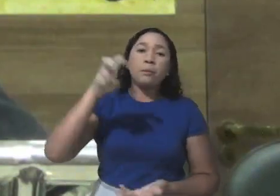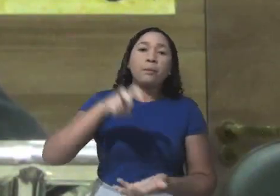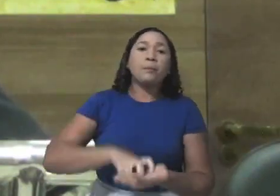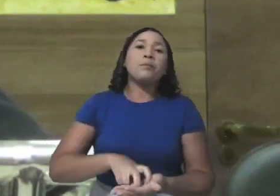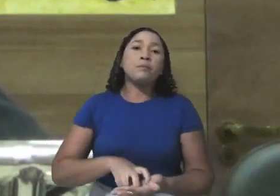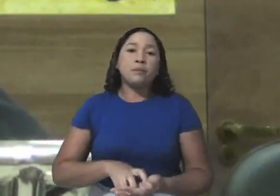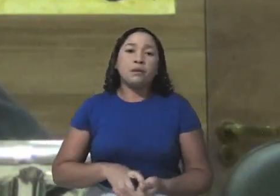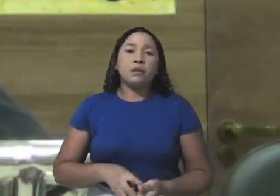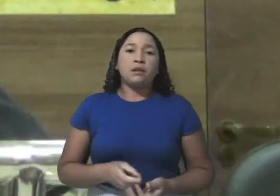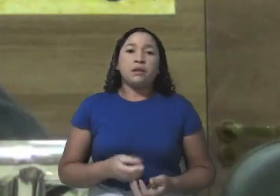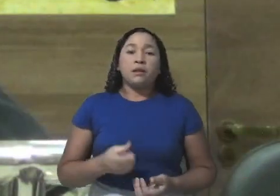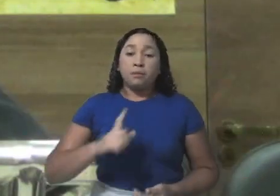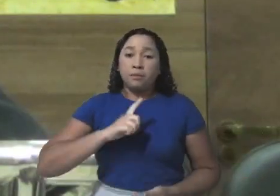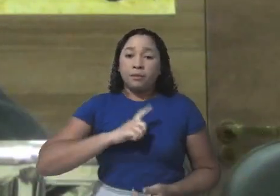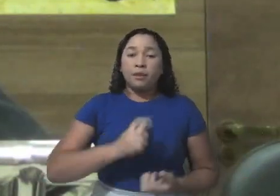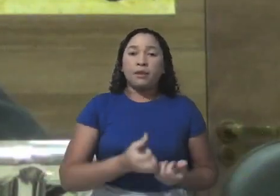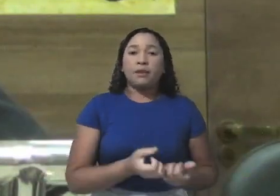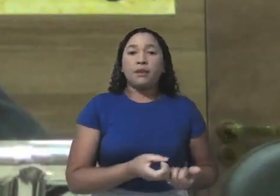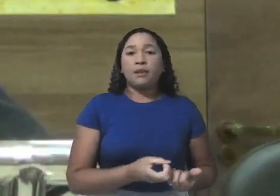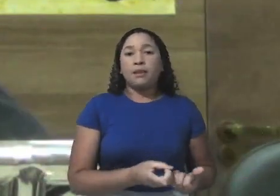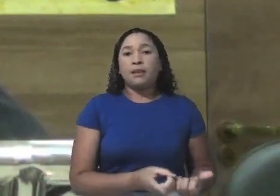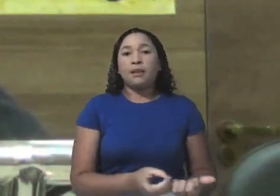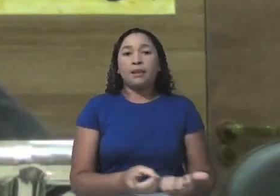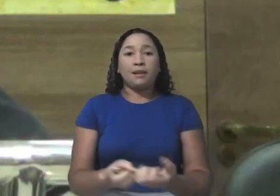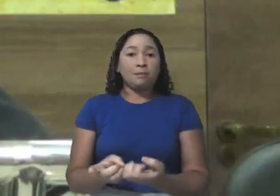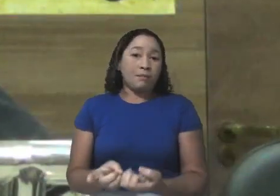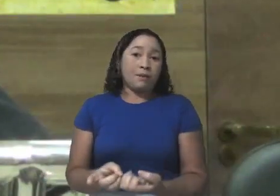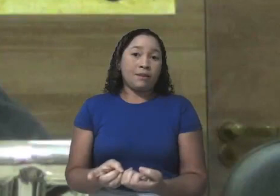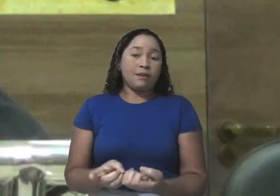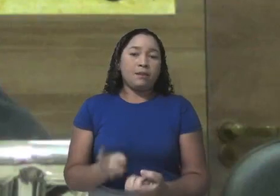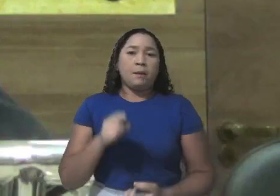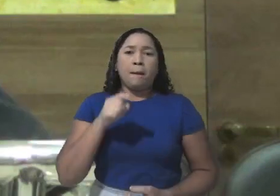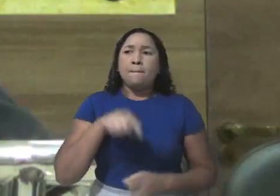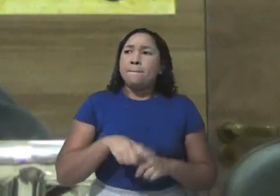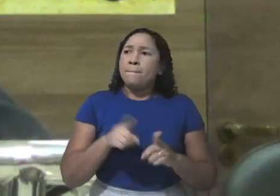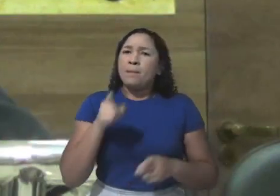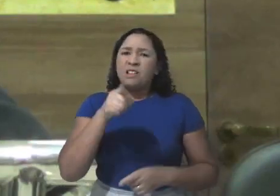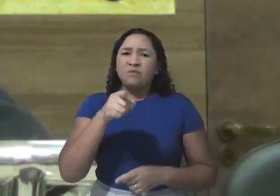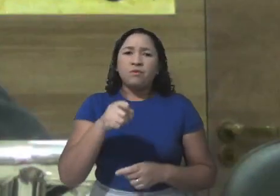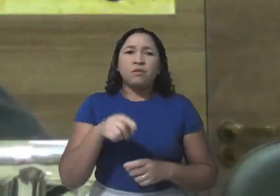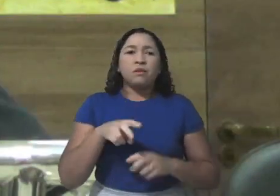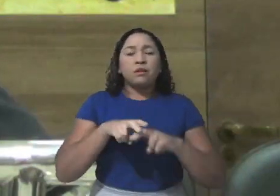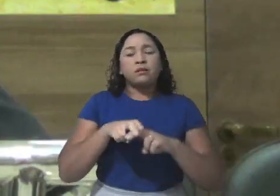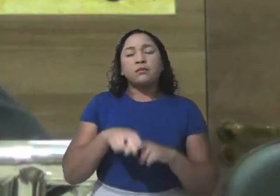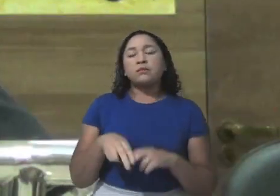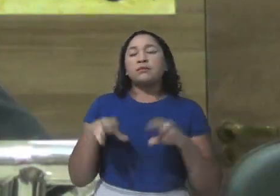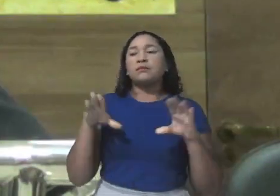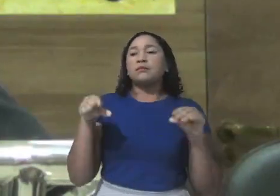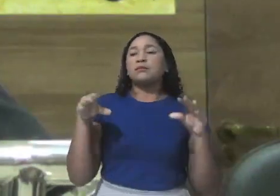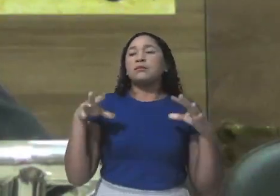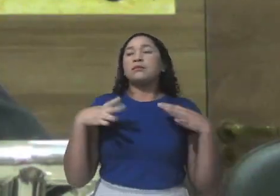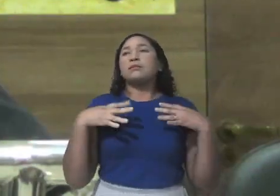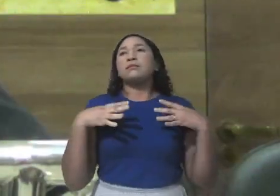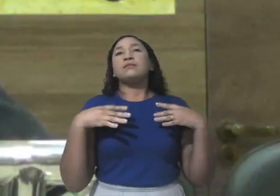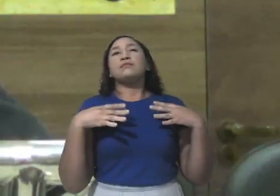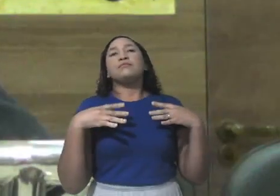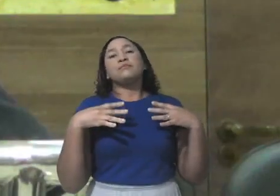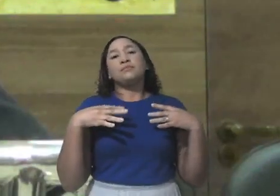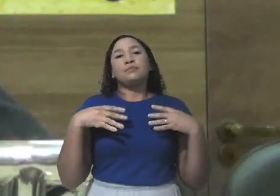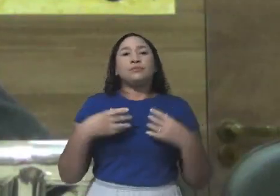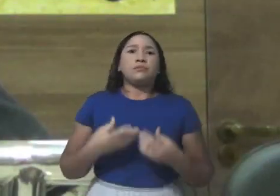em casa, o que é que acontece? Chega lá o pessoal domingo de manhã na sua porta e engana o